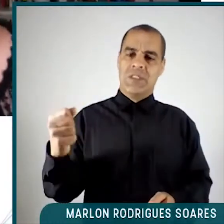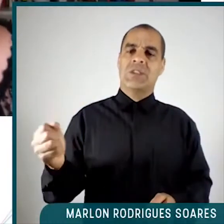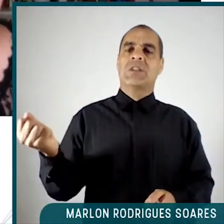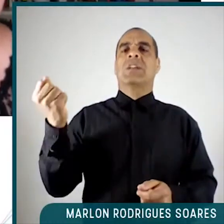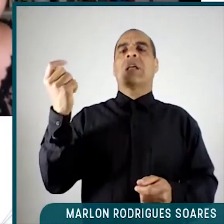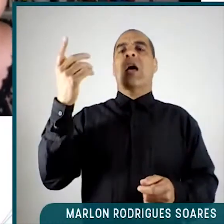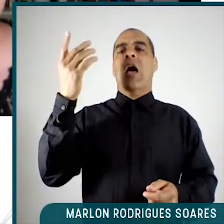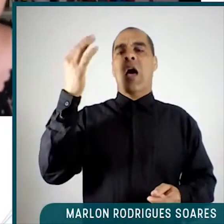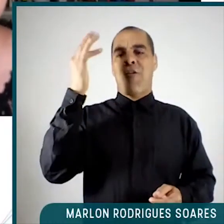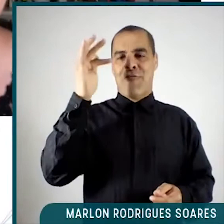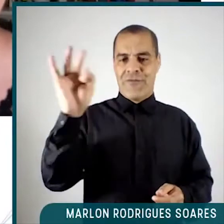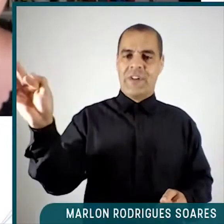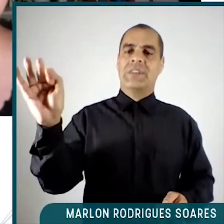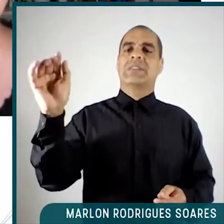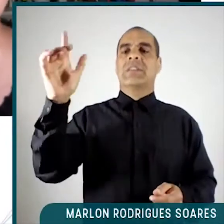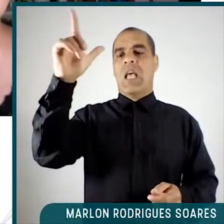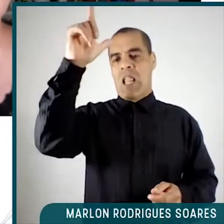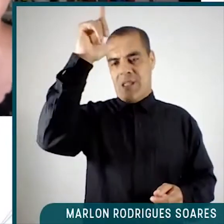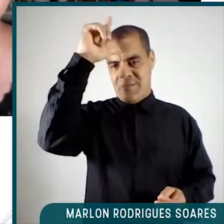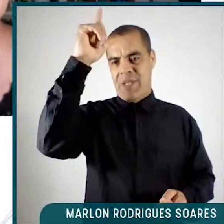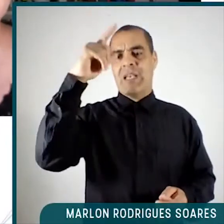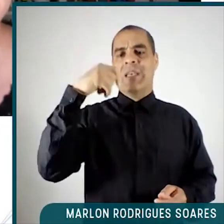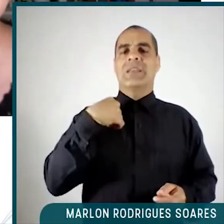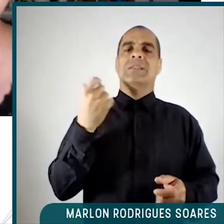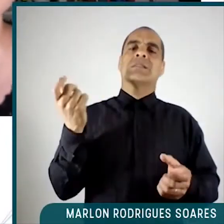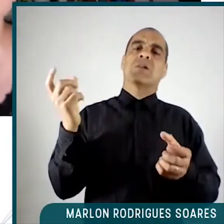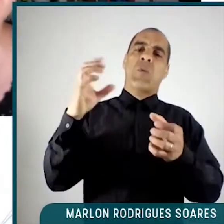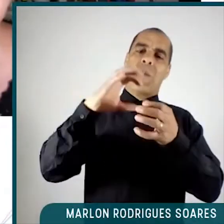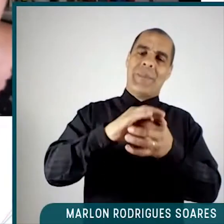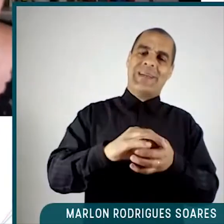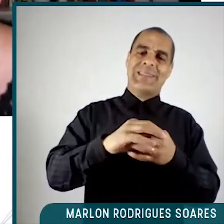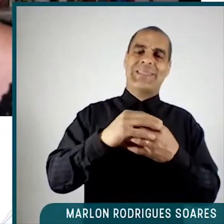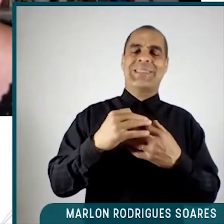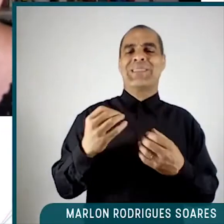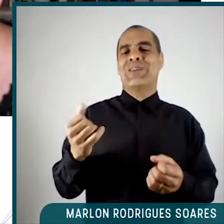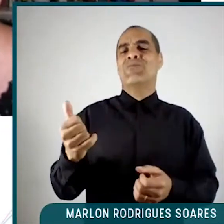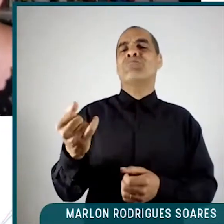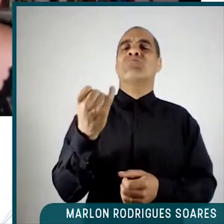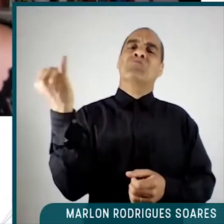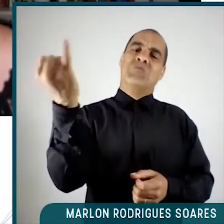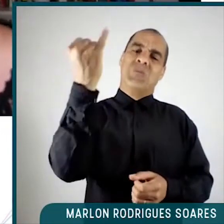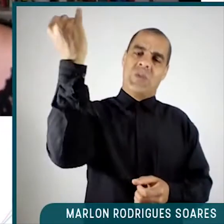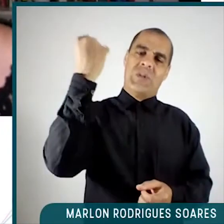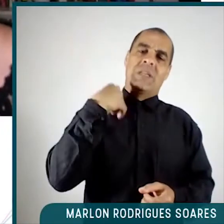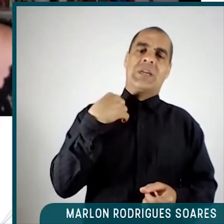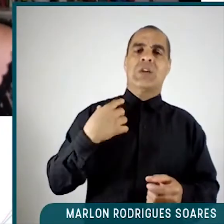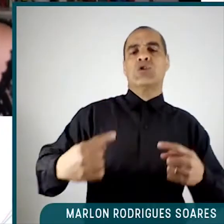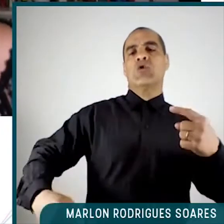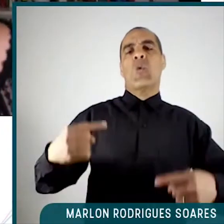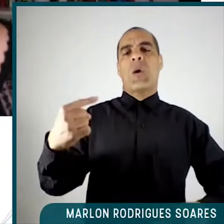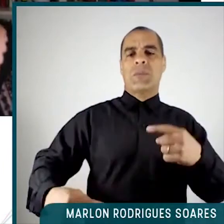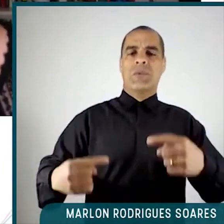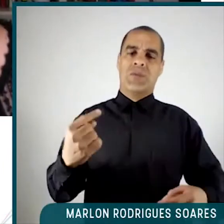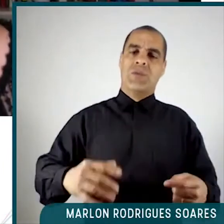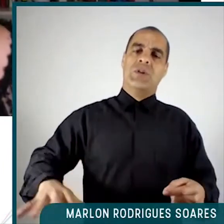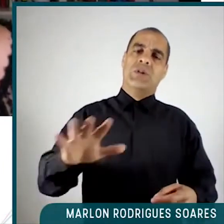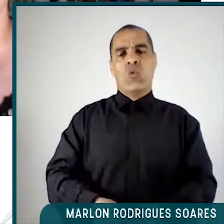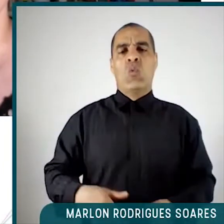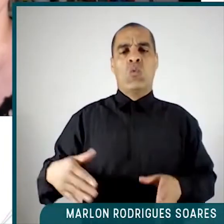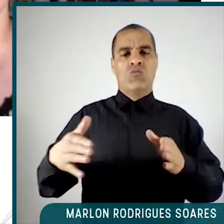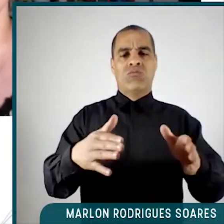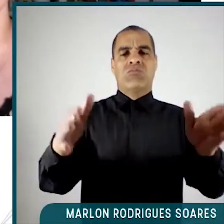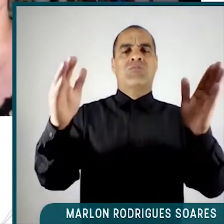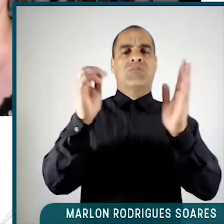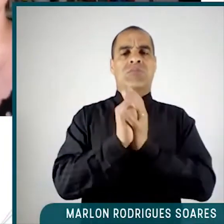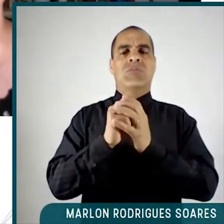França, que são parceiros absolutamente essenciais economicamente, mas também no plano político, e com os BRICS em geral.